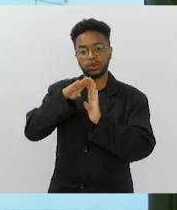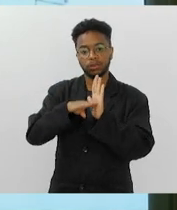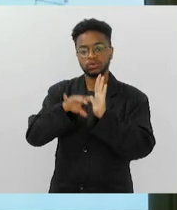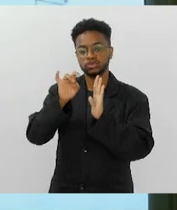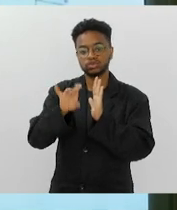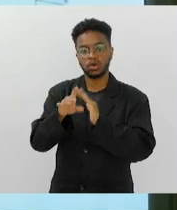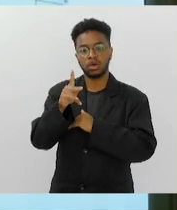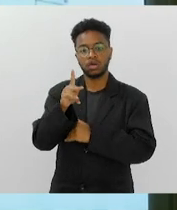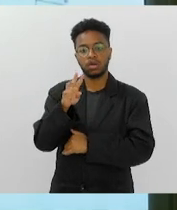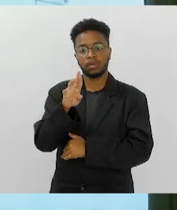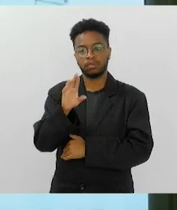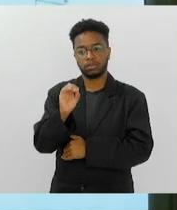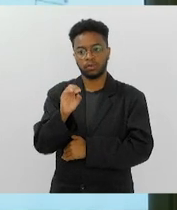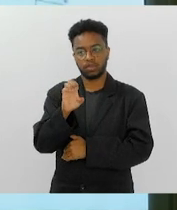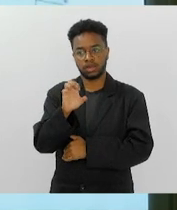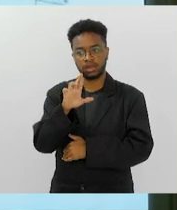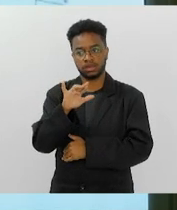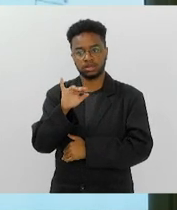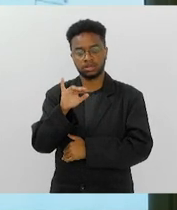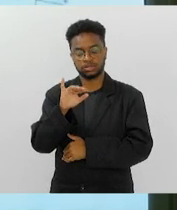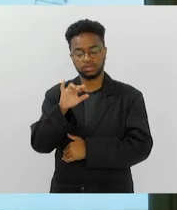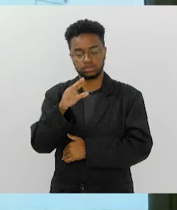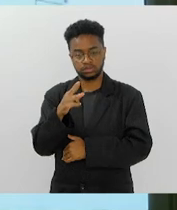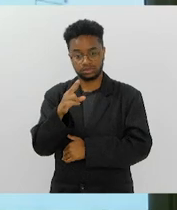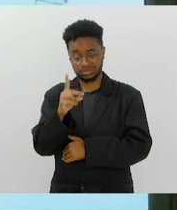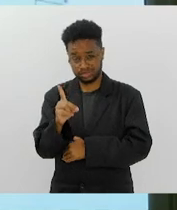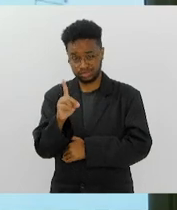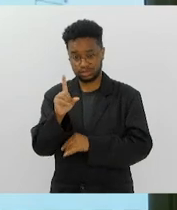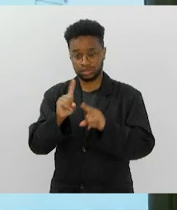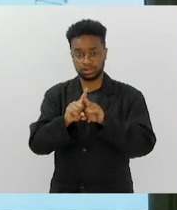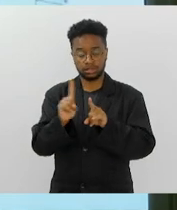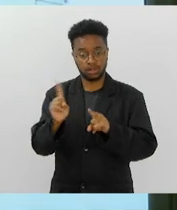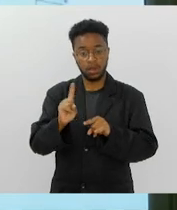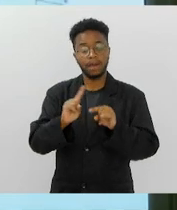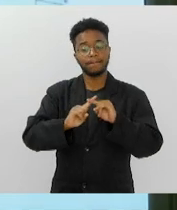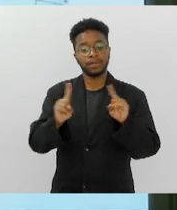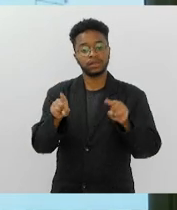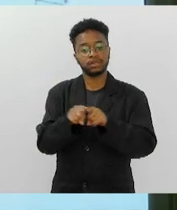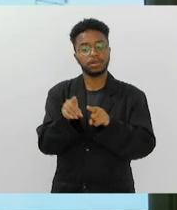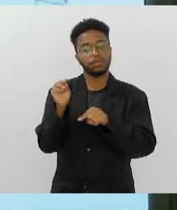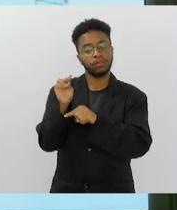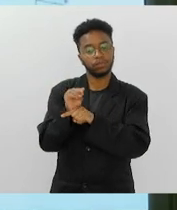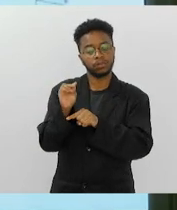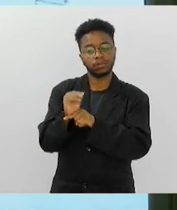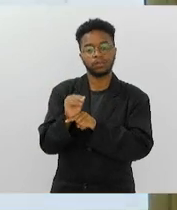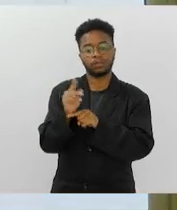os projetos Guardiões da Paz e Semeando o Futuro.